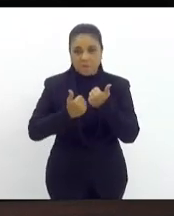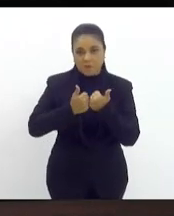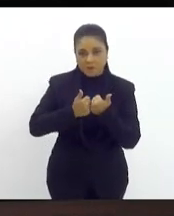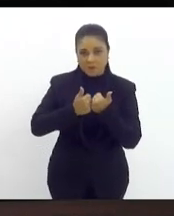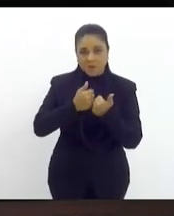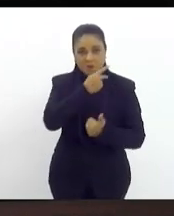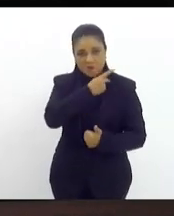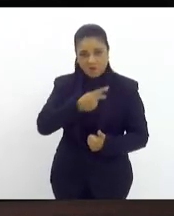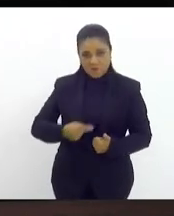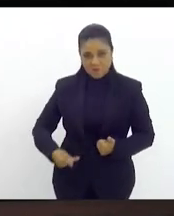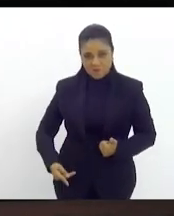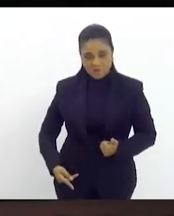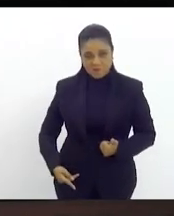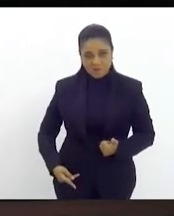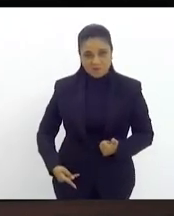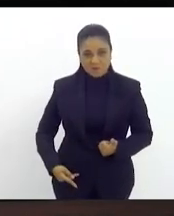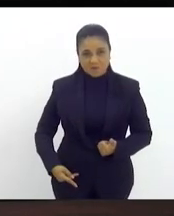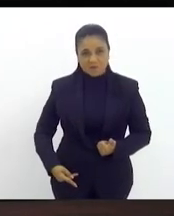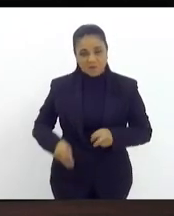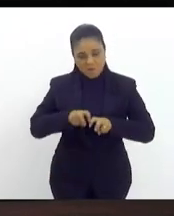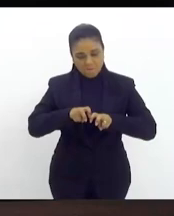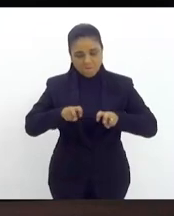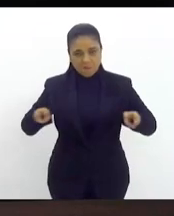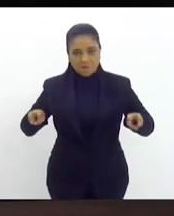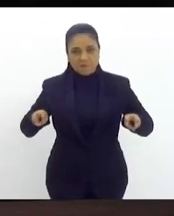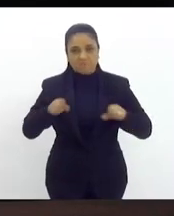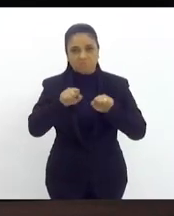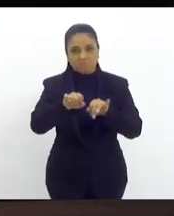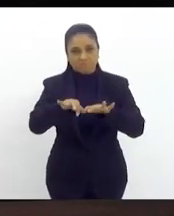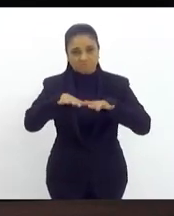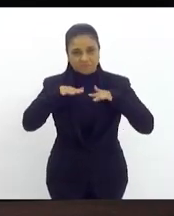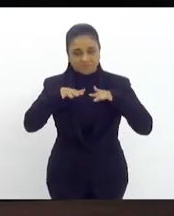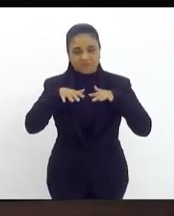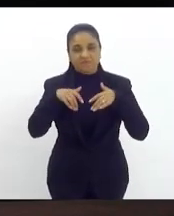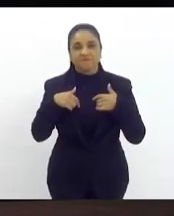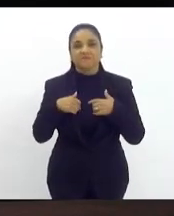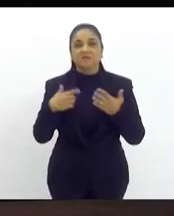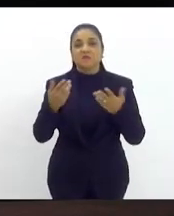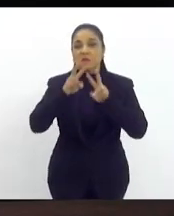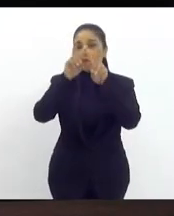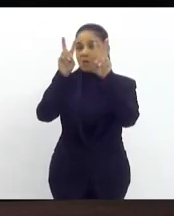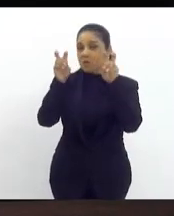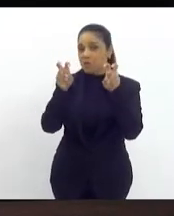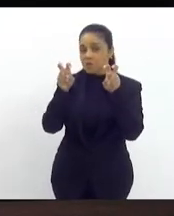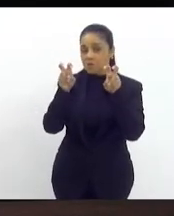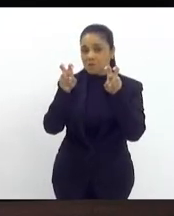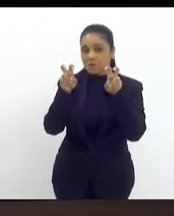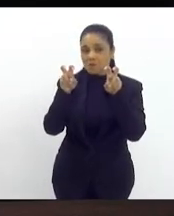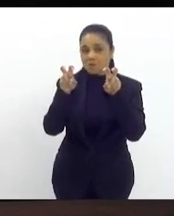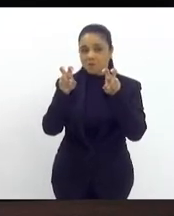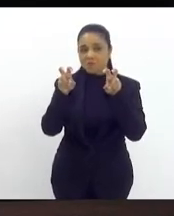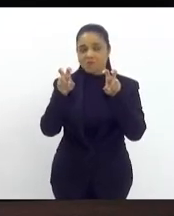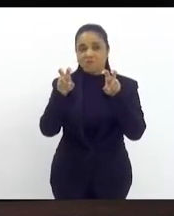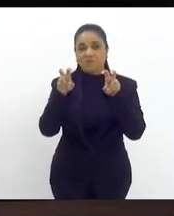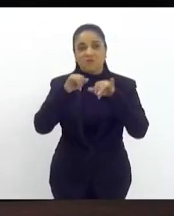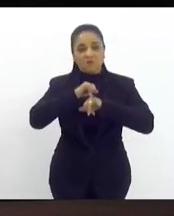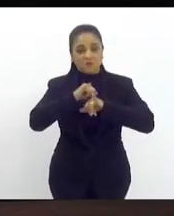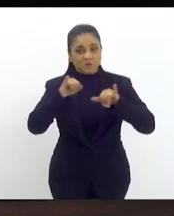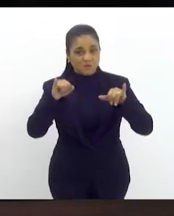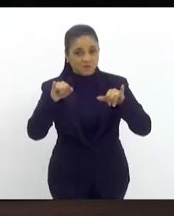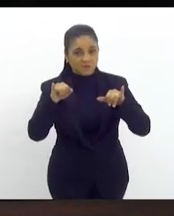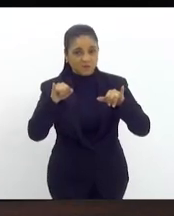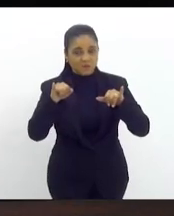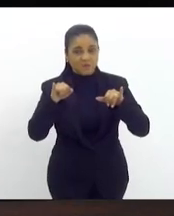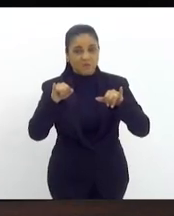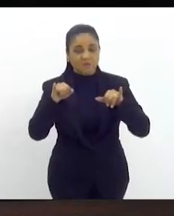essa rosa sessão o assunto que eu quero trazer aqui a tona hoje